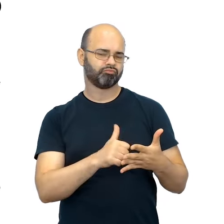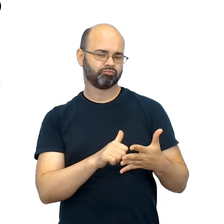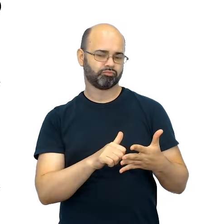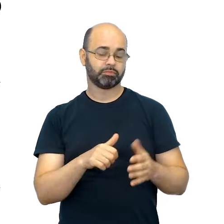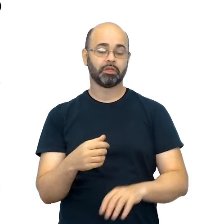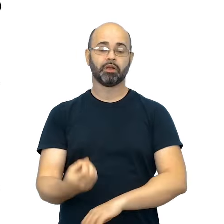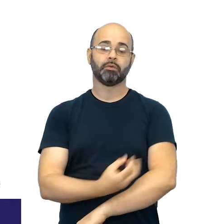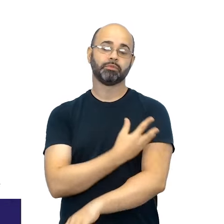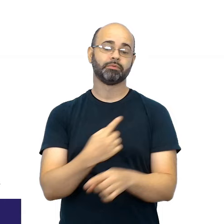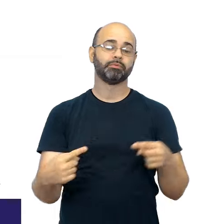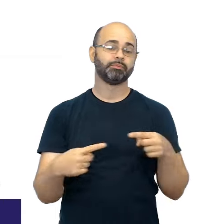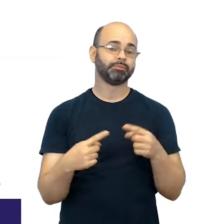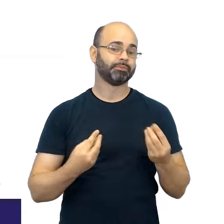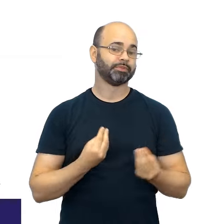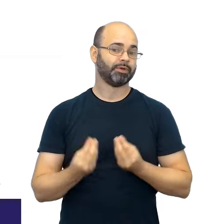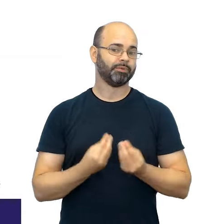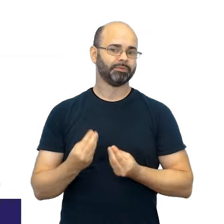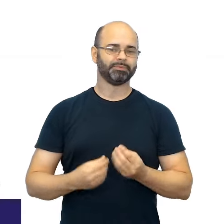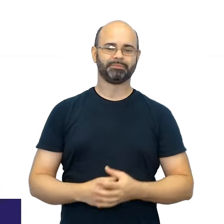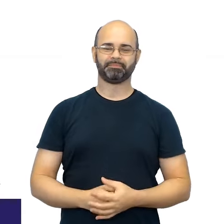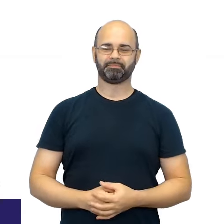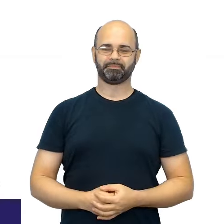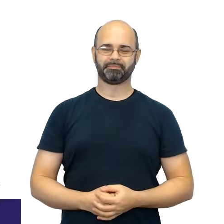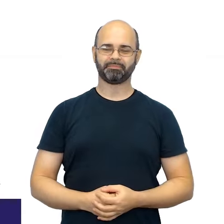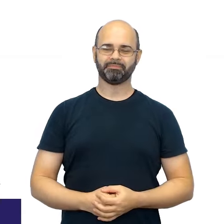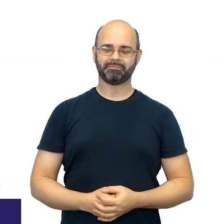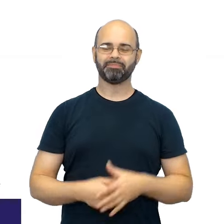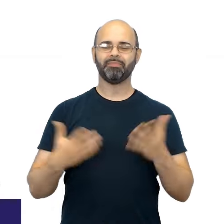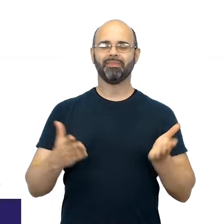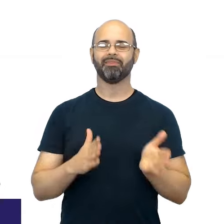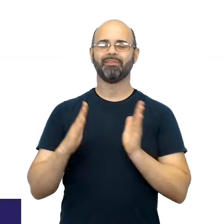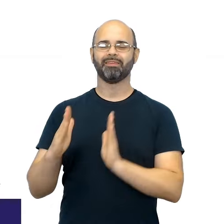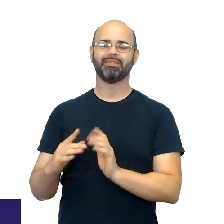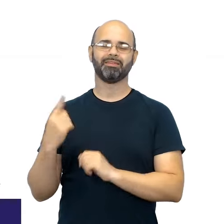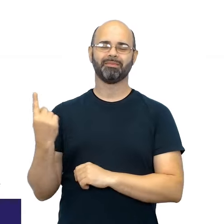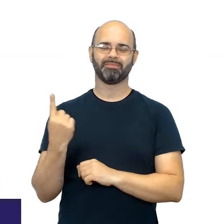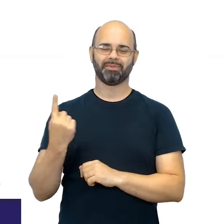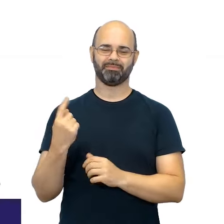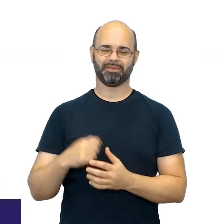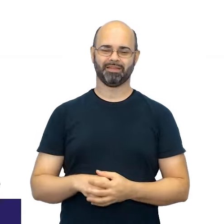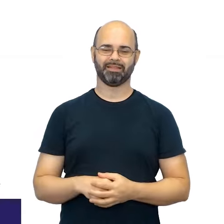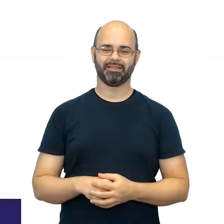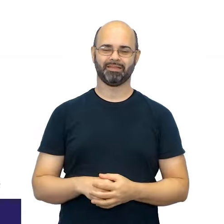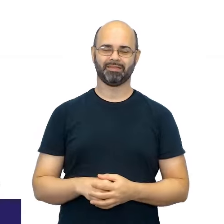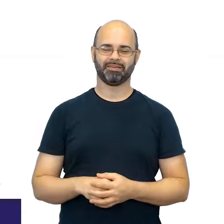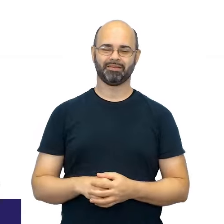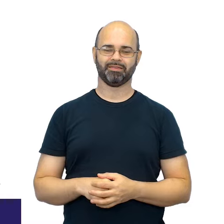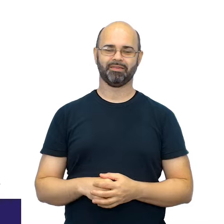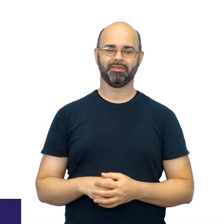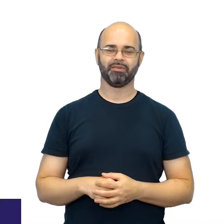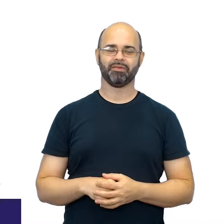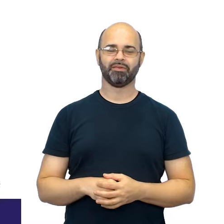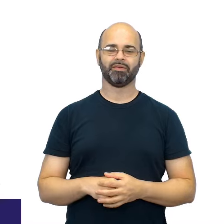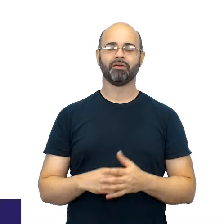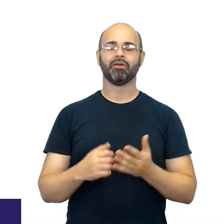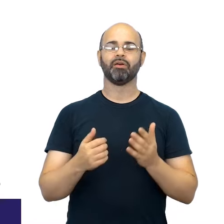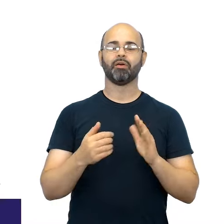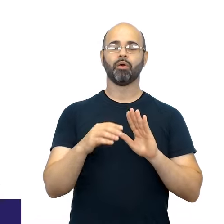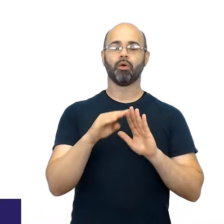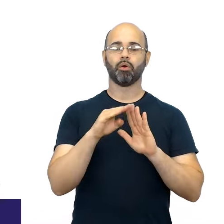emoções. Agora a gente vai para o nosso primeiro momento. Cronograma e estruturação das